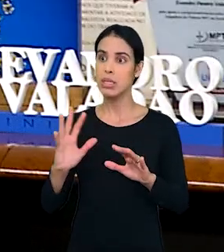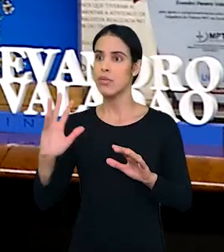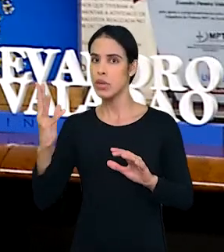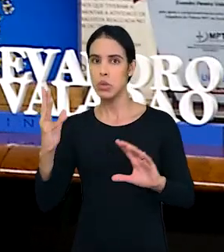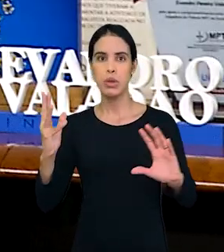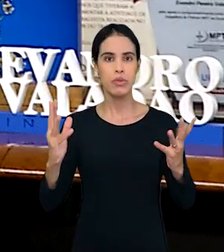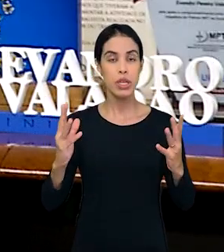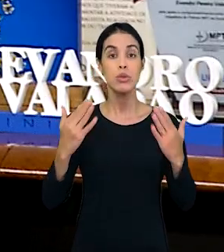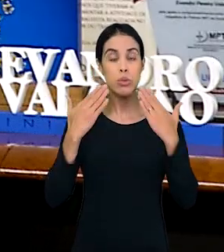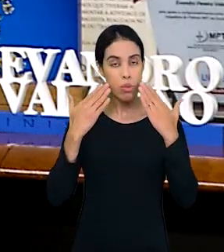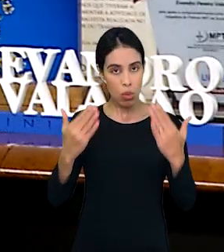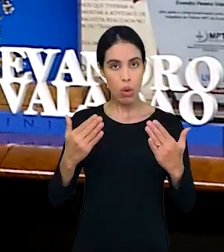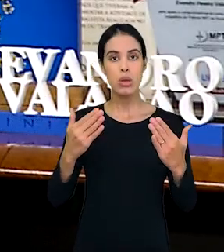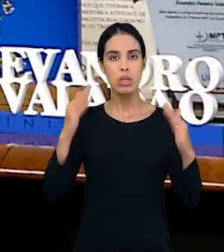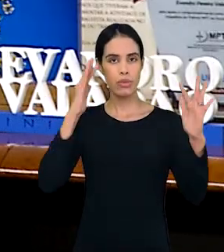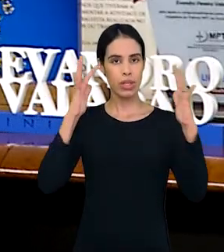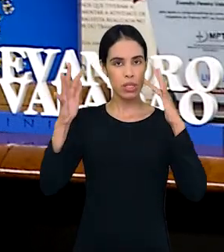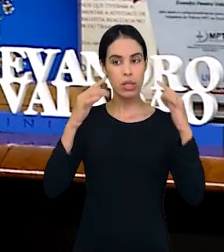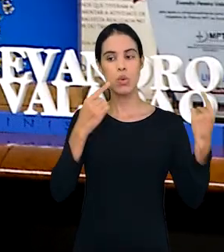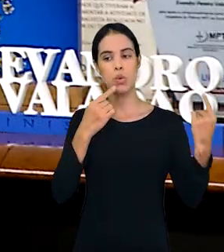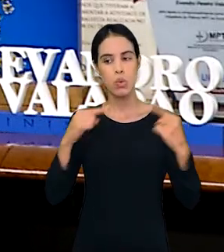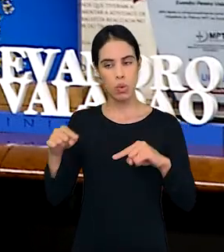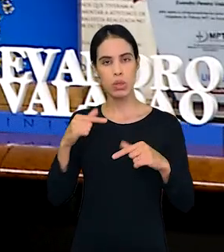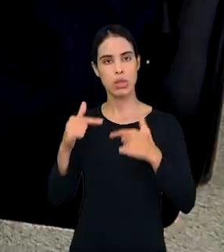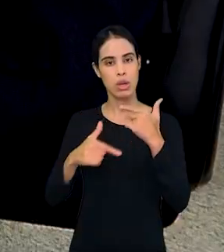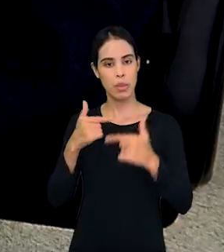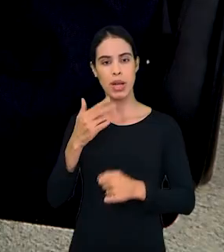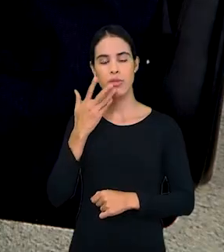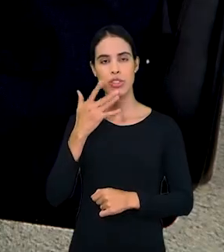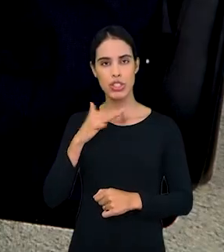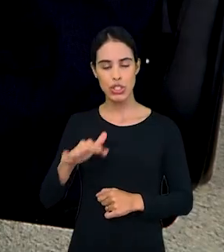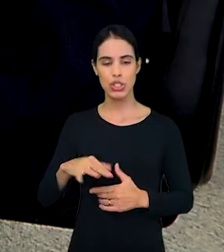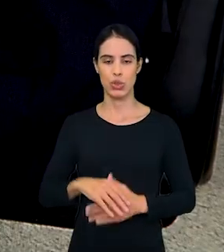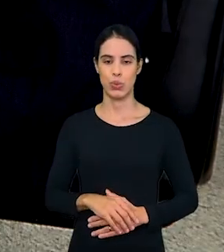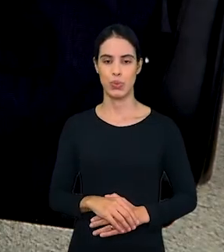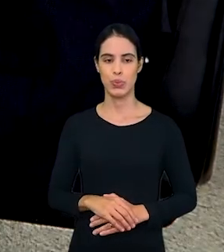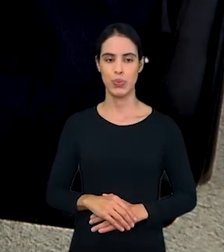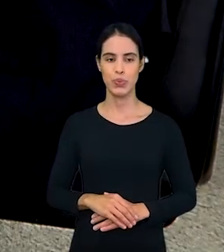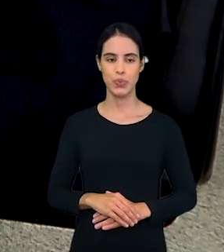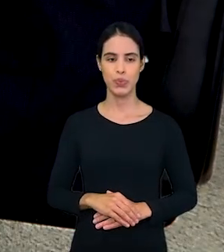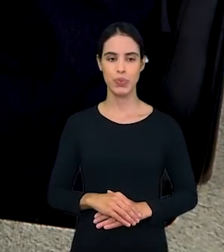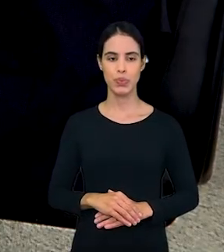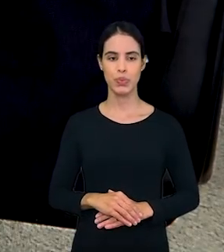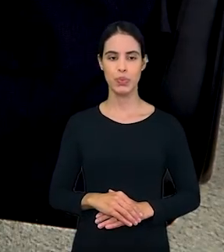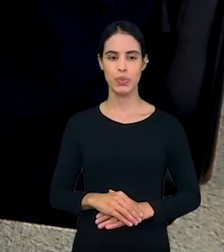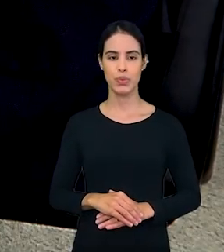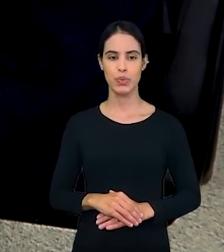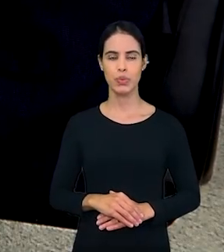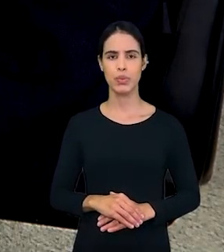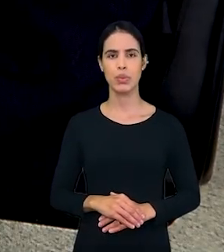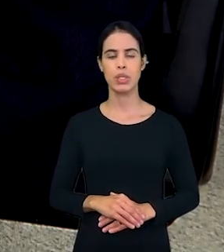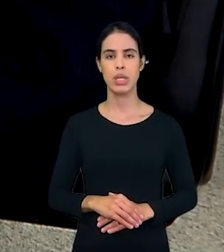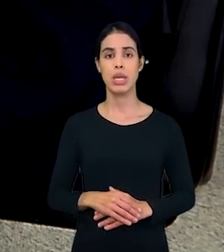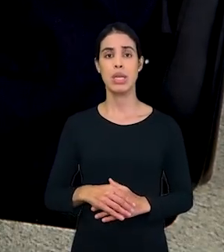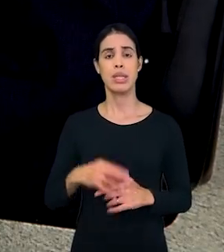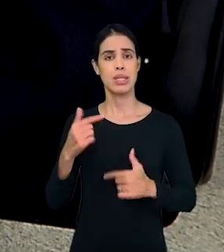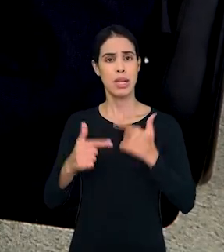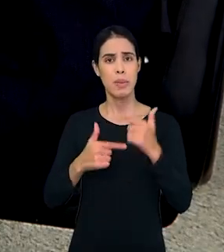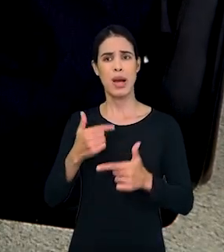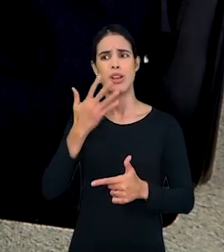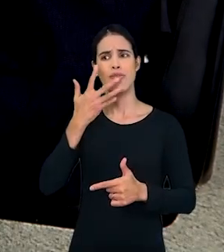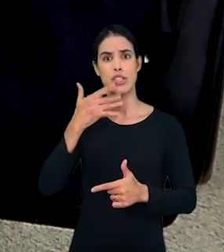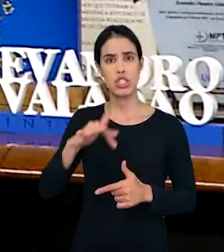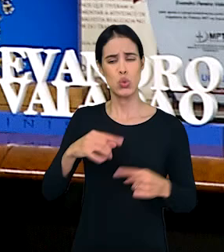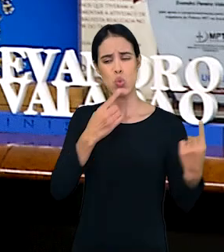erradicação do trabalho infantil no nosso país. E quais são os principais desafios para se combater o trabalho infantil hoje